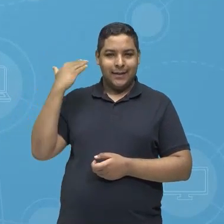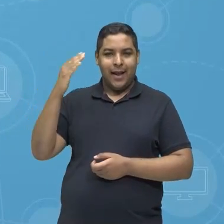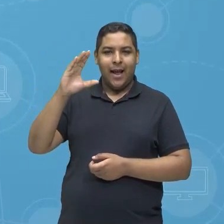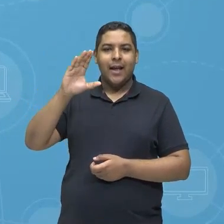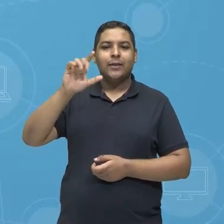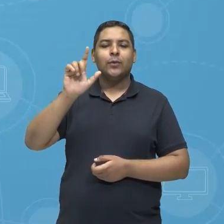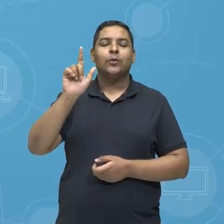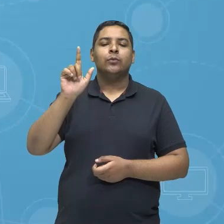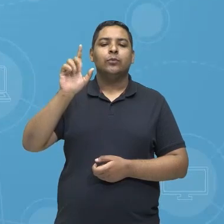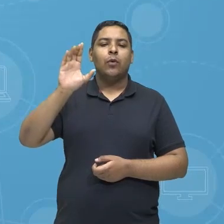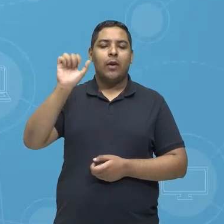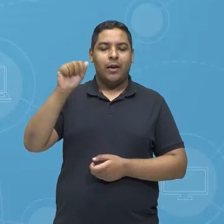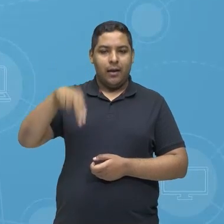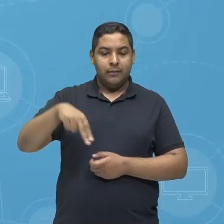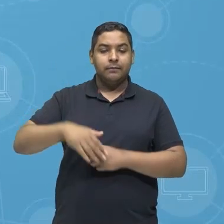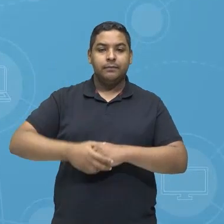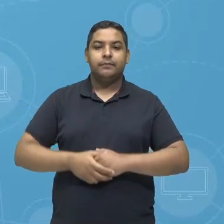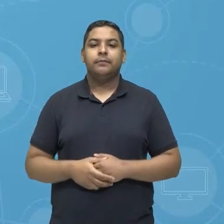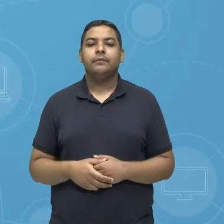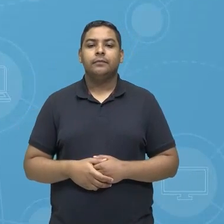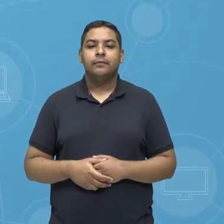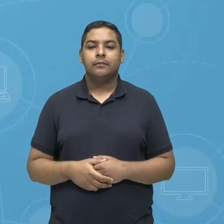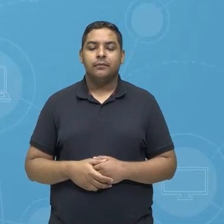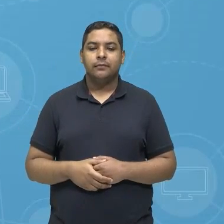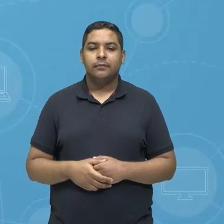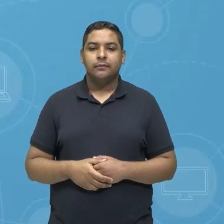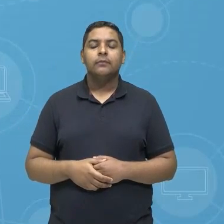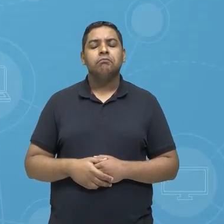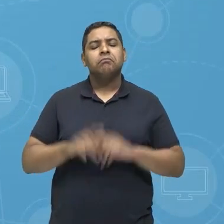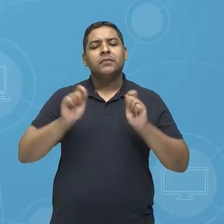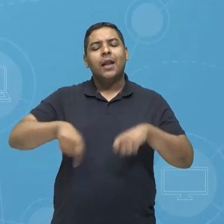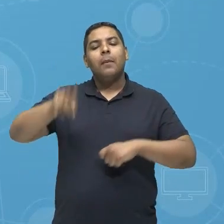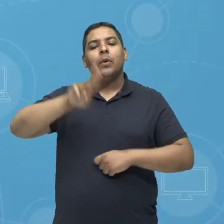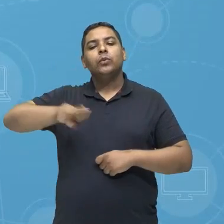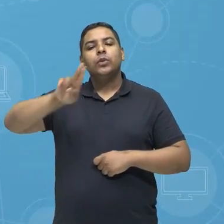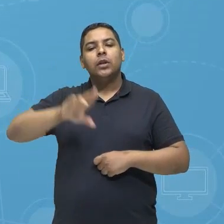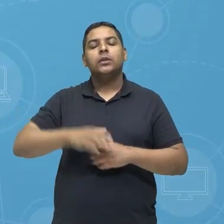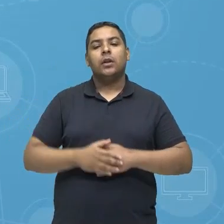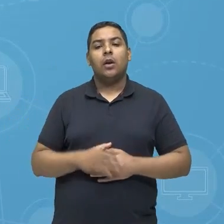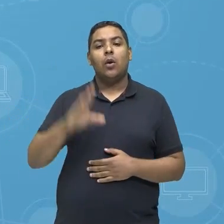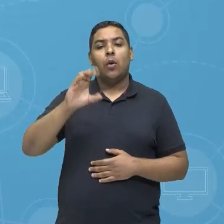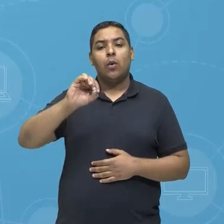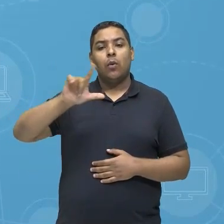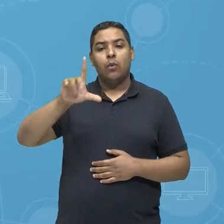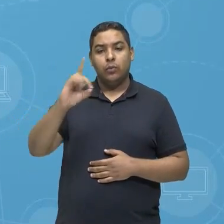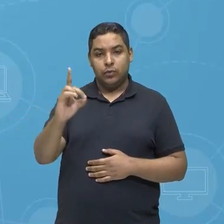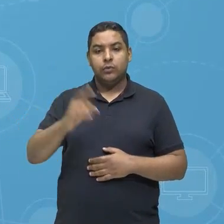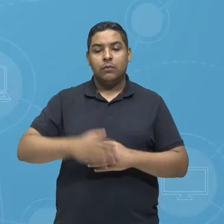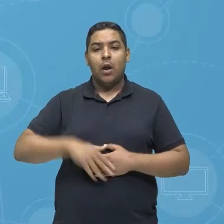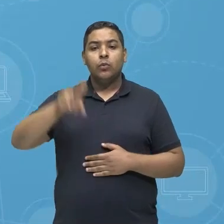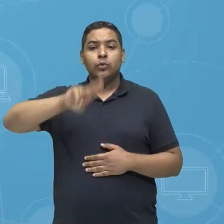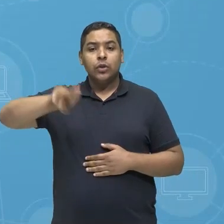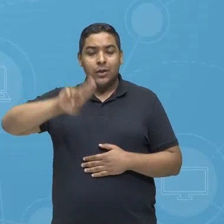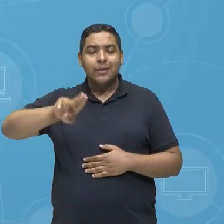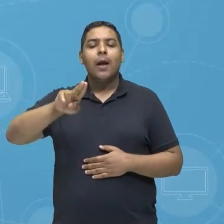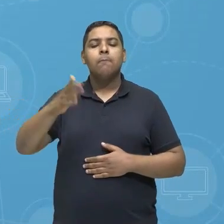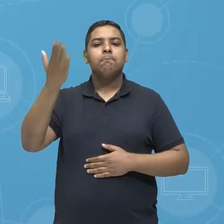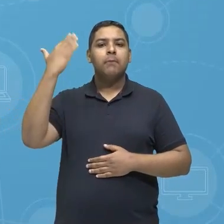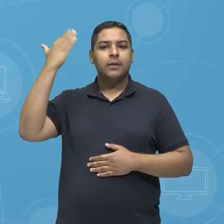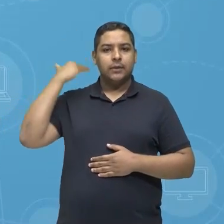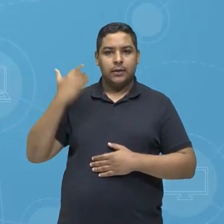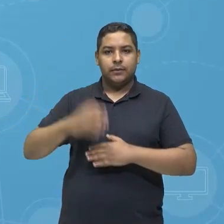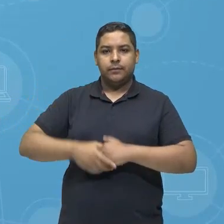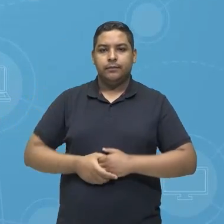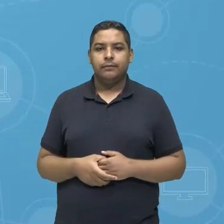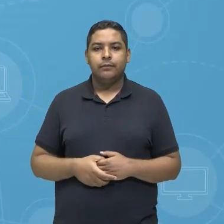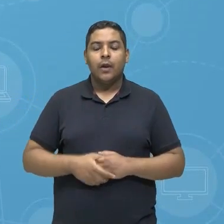Então, todas as situações de uso do modal can, eu posso utilizar com o could, já que é o passado, tá certo? Vou mostrar agora